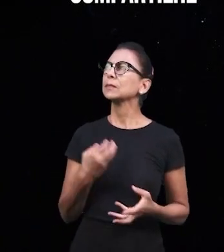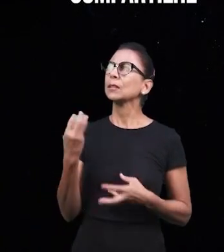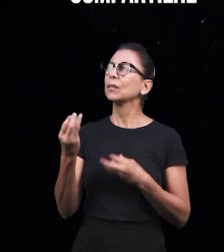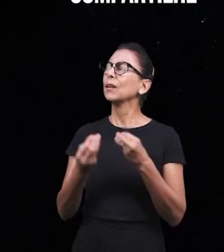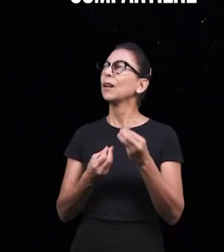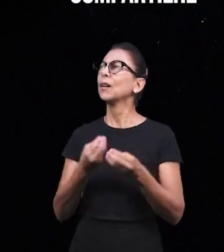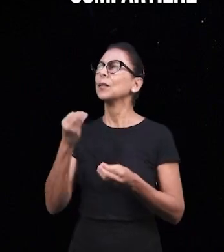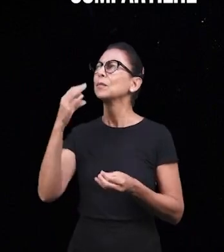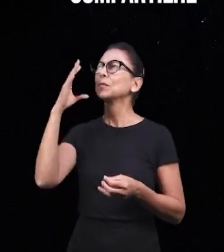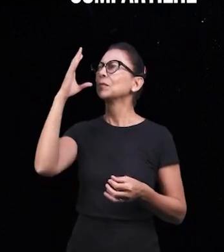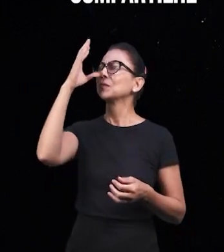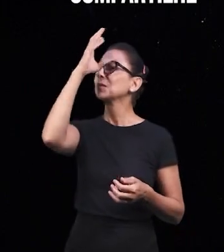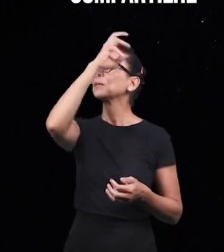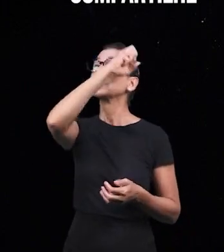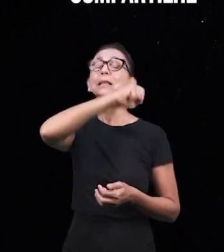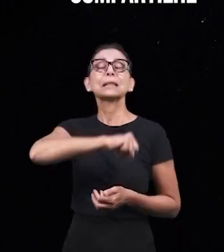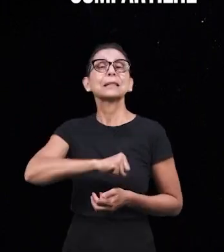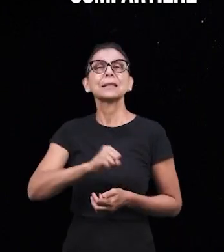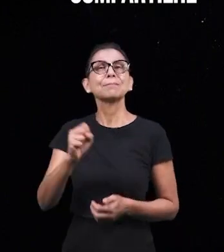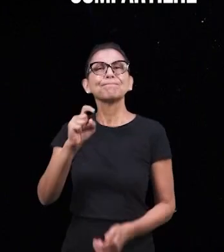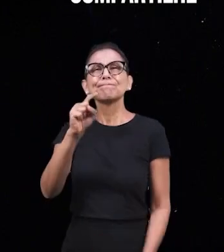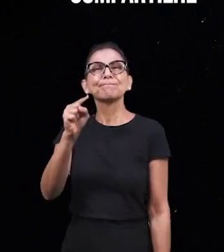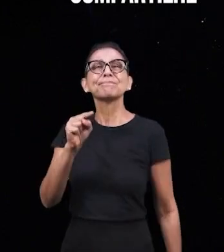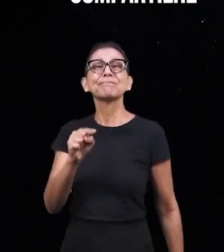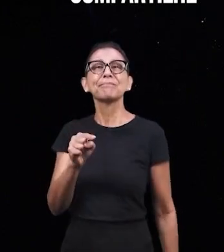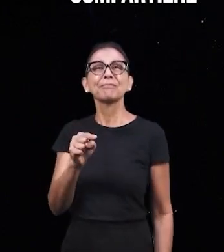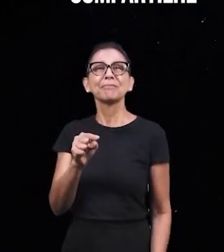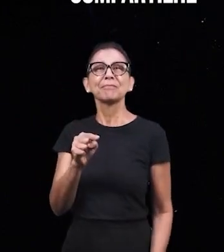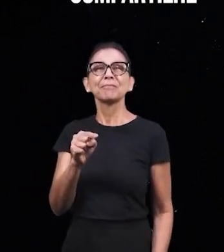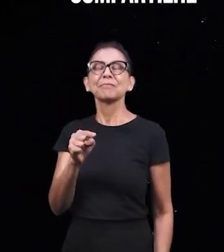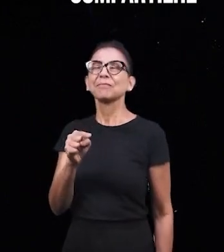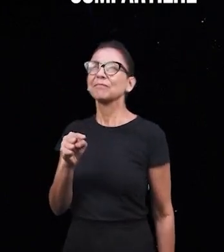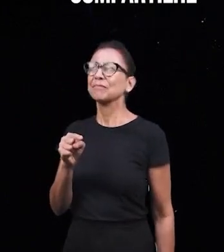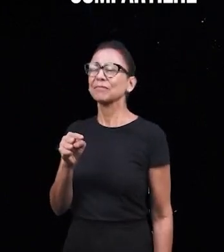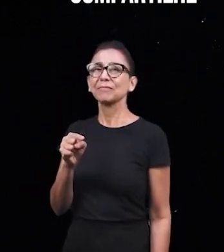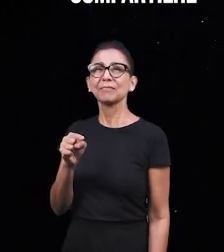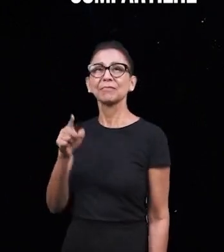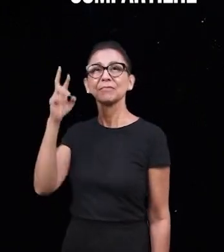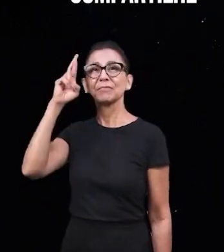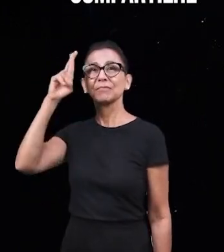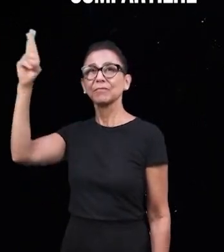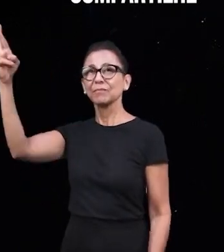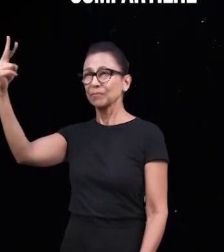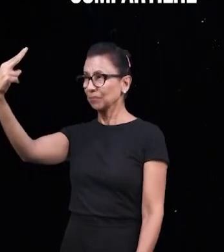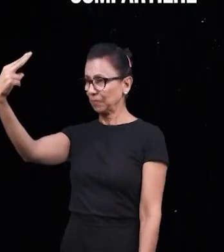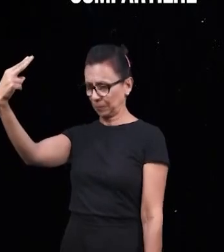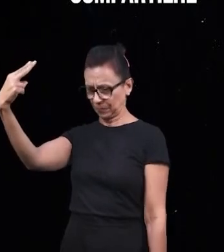Compreender, porque me